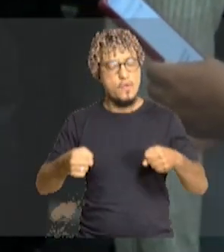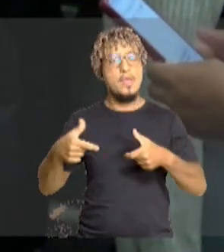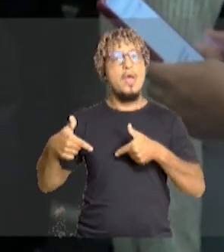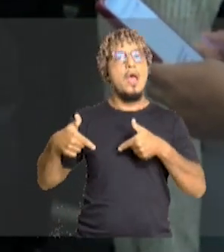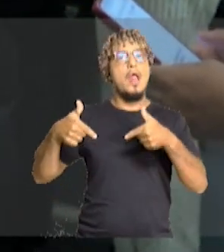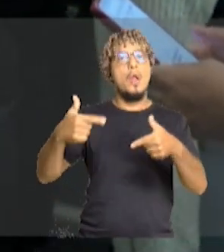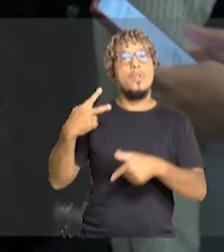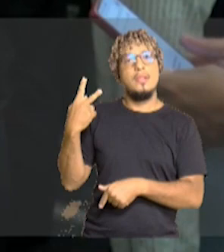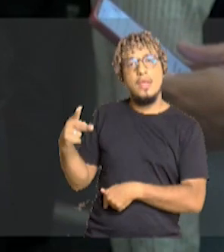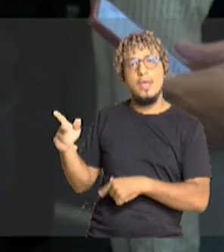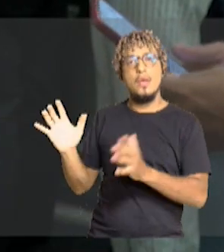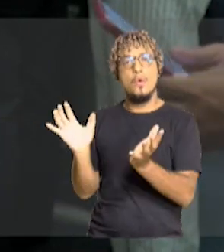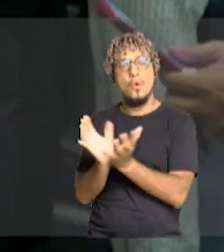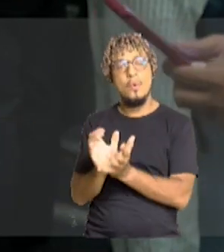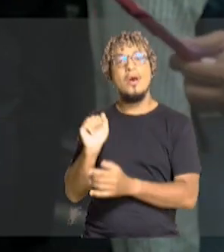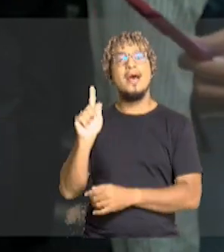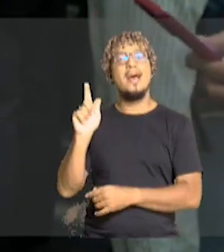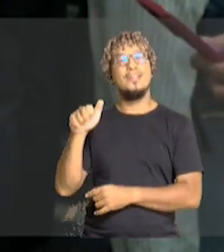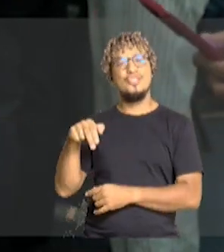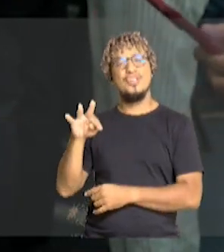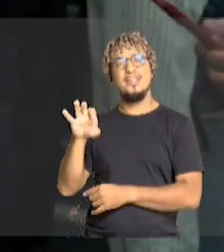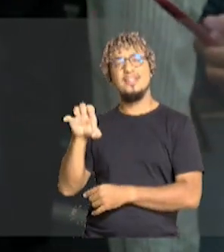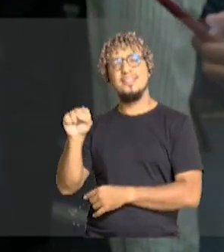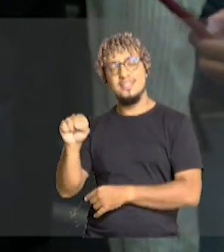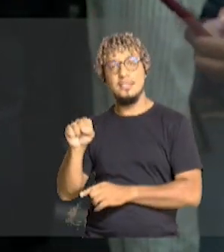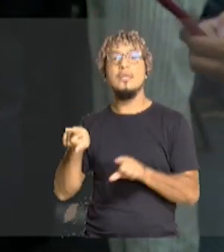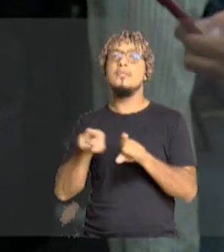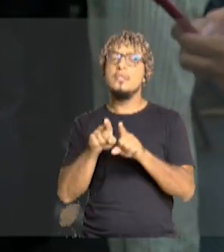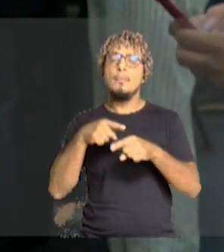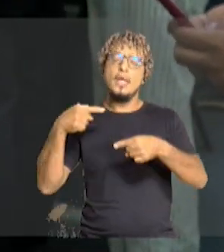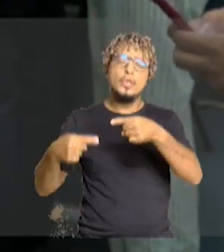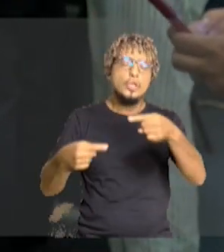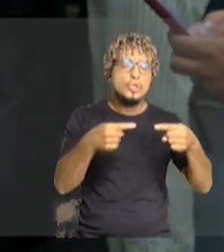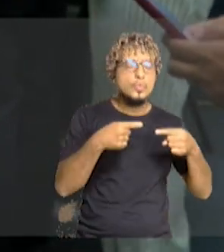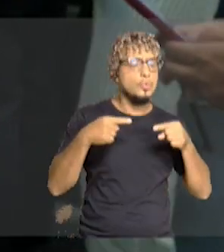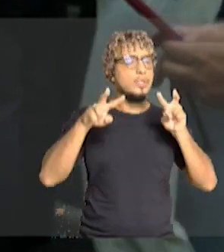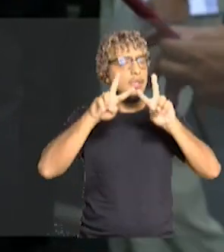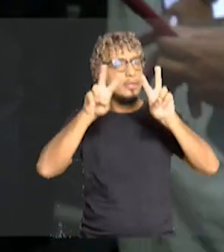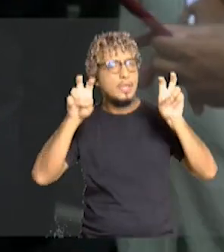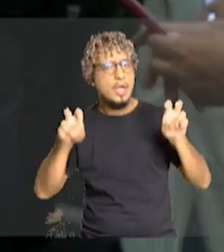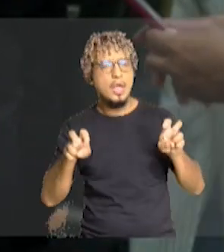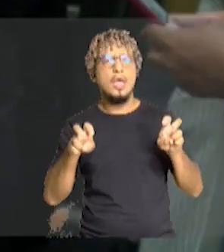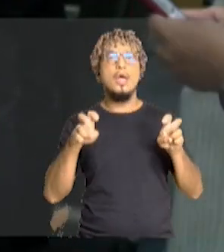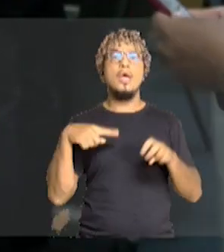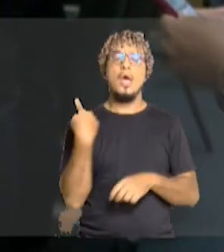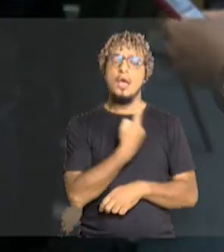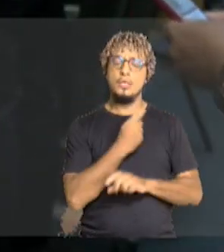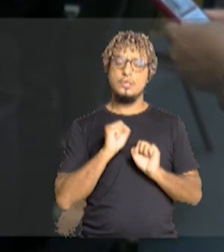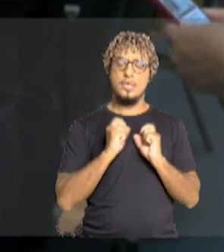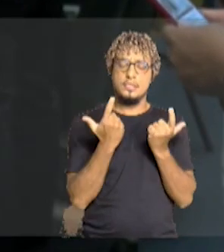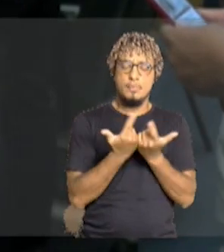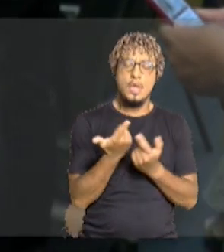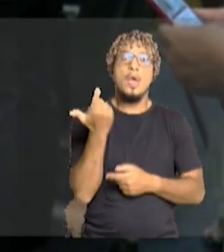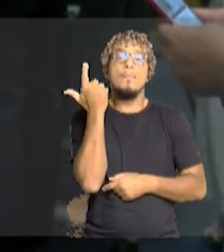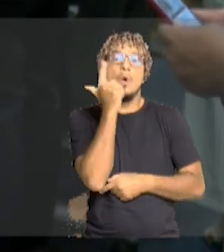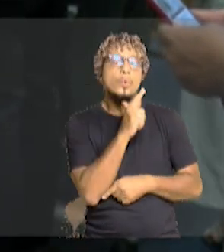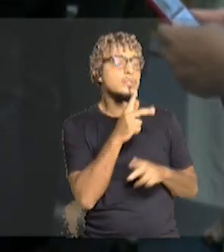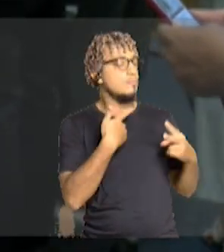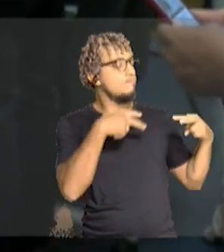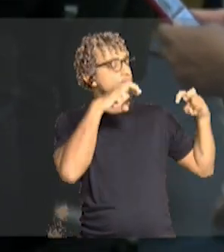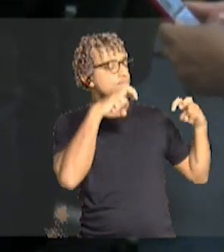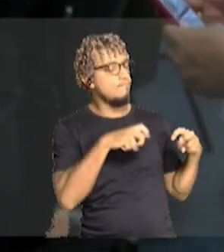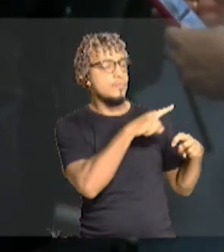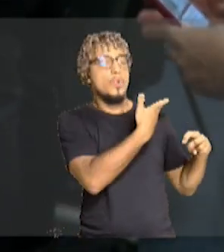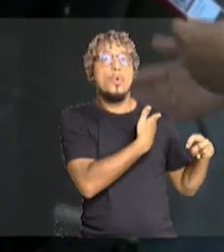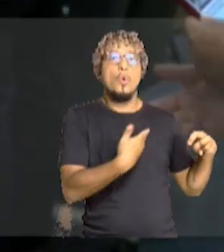comunitários é trazer esse debate para casa para junto do Governo do Estado do